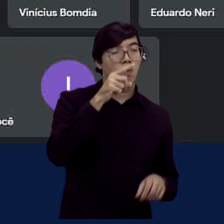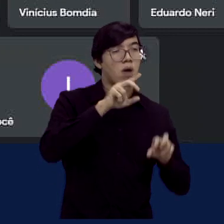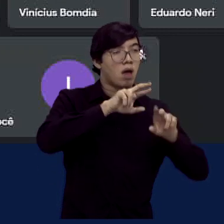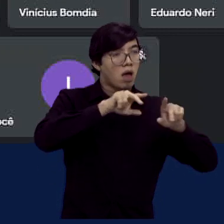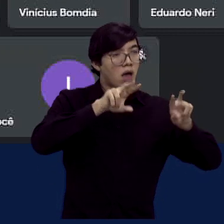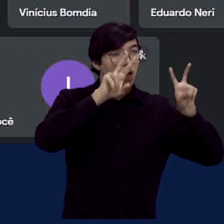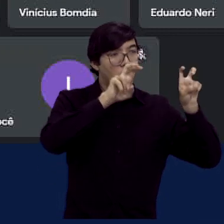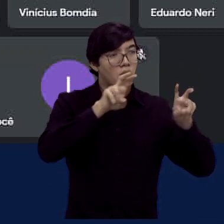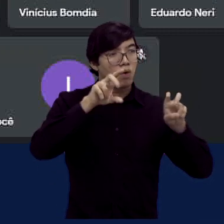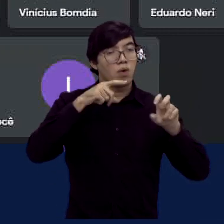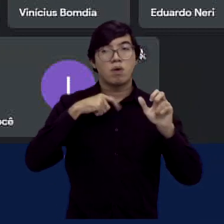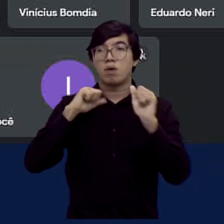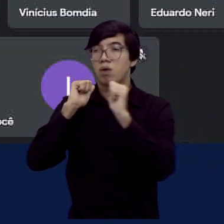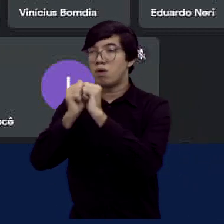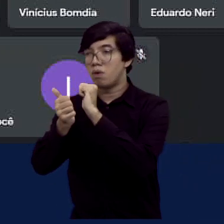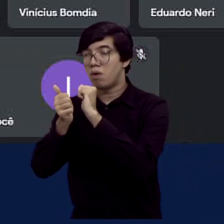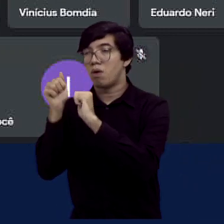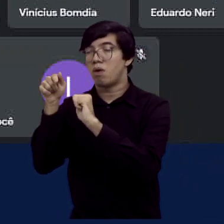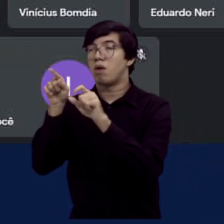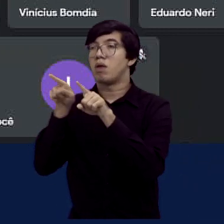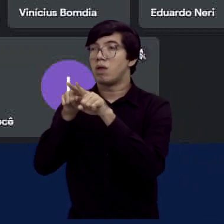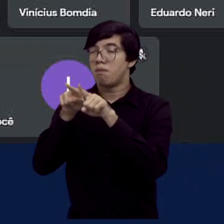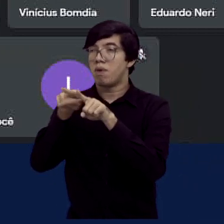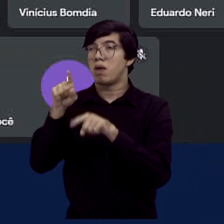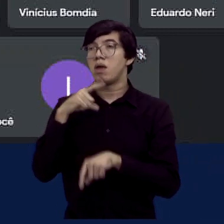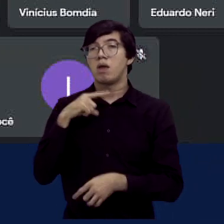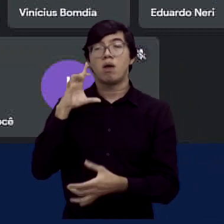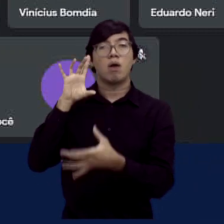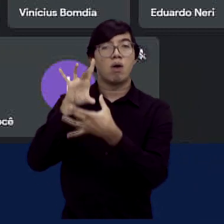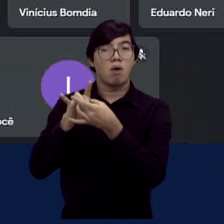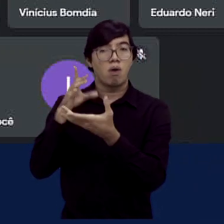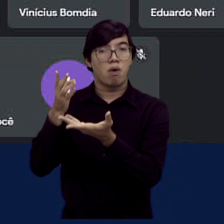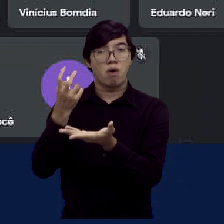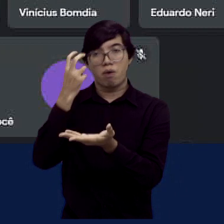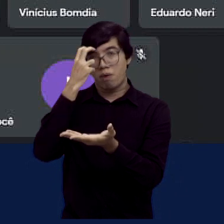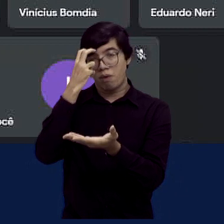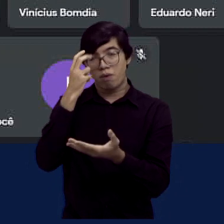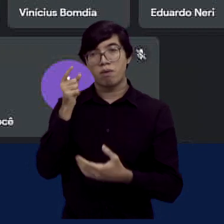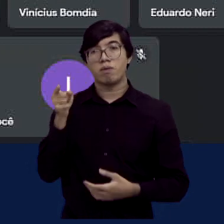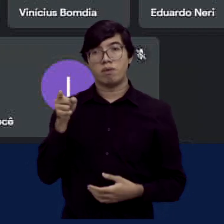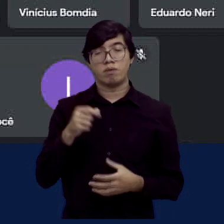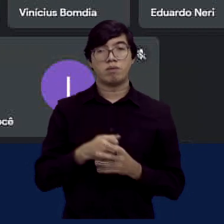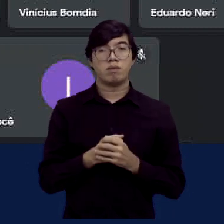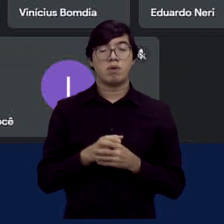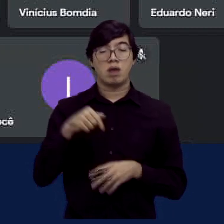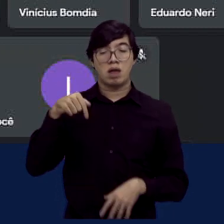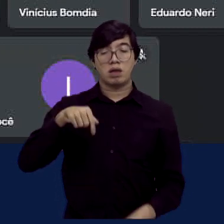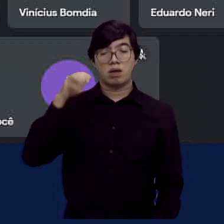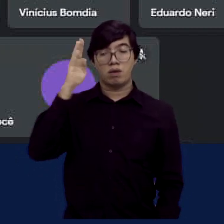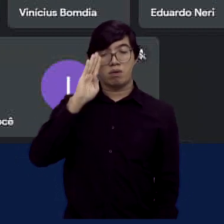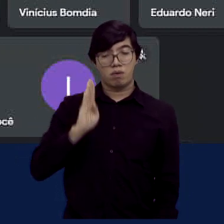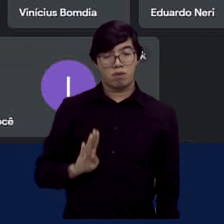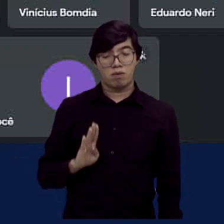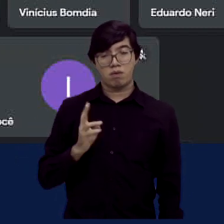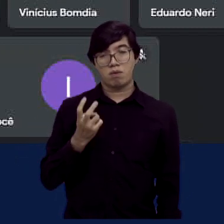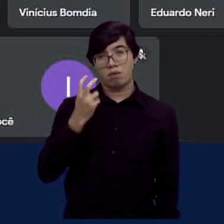cultura. Né? Esporte é uma cultura muito forte no Brasil, futebol também.